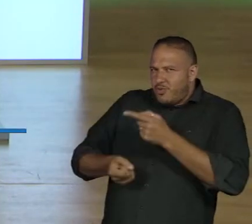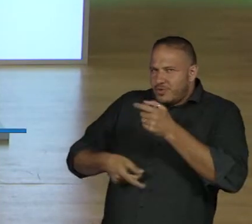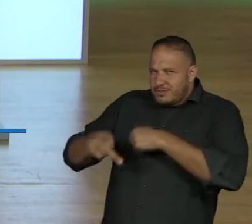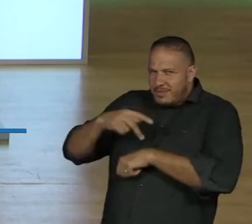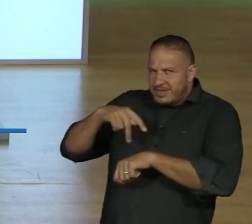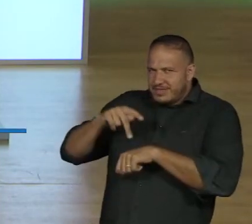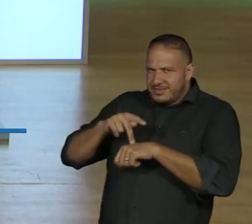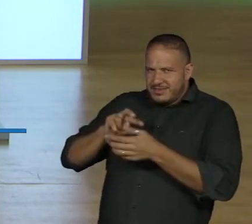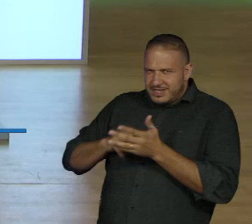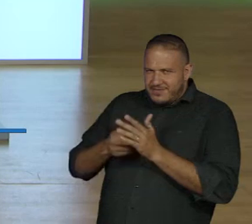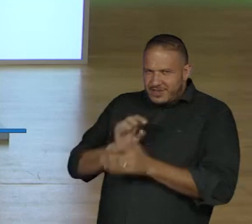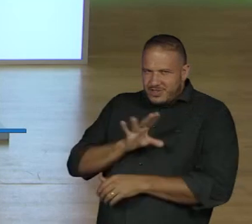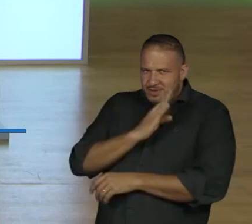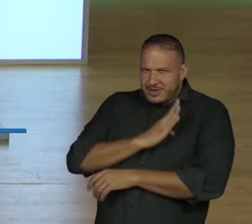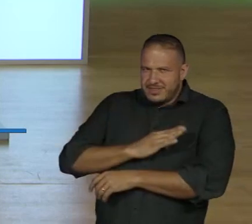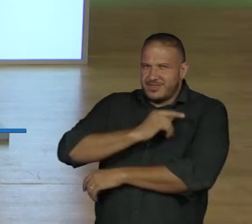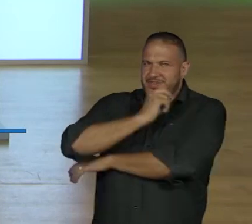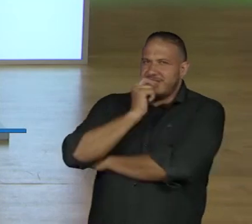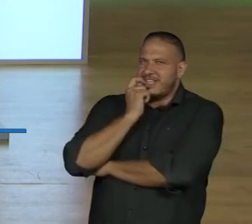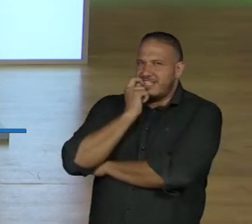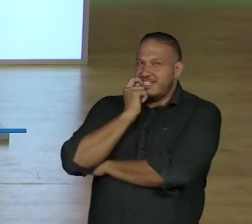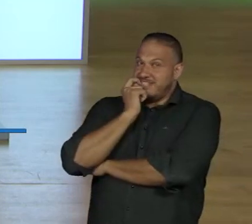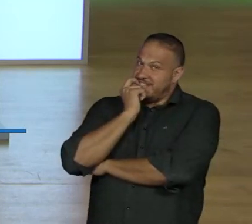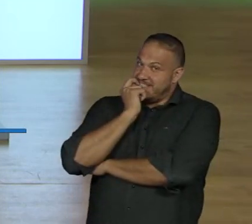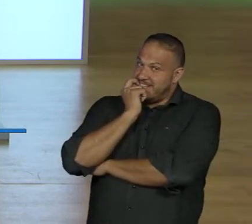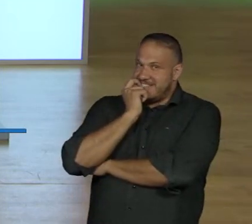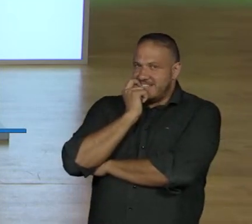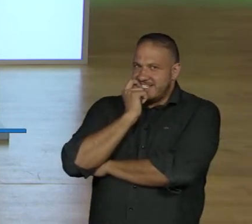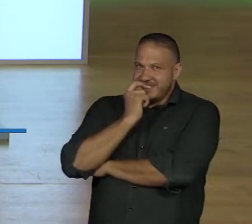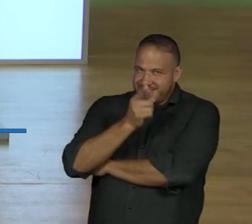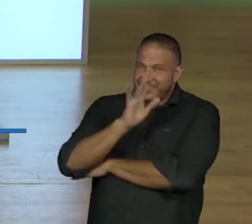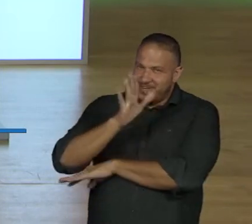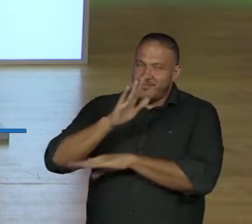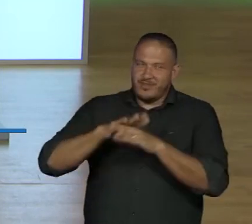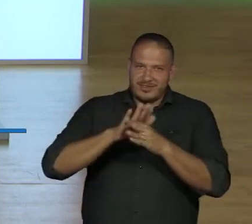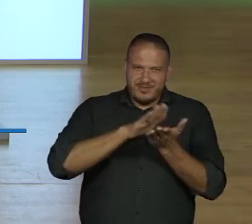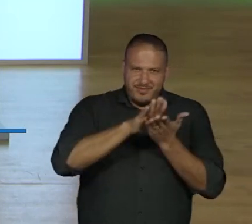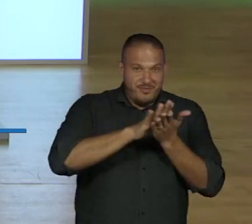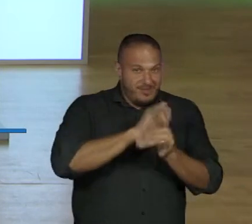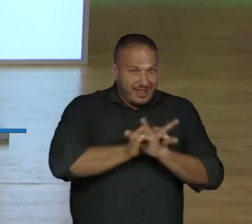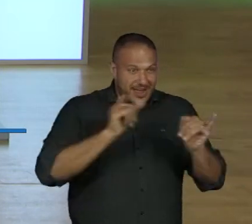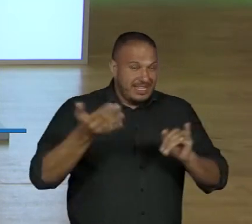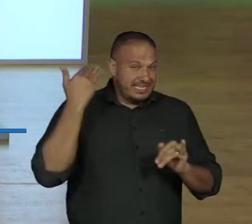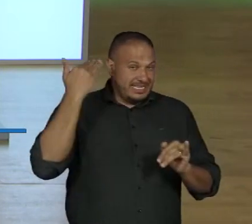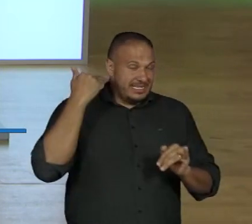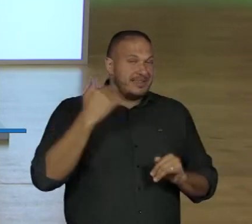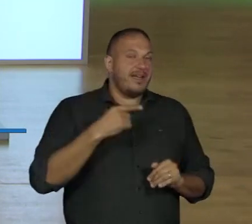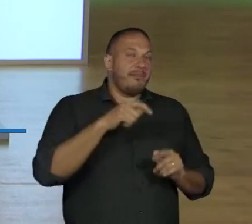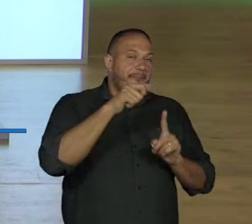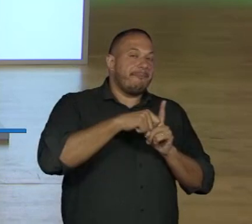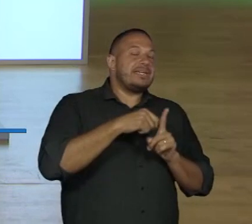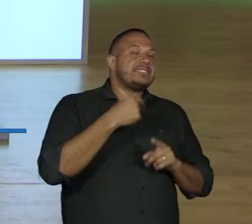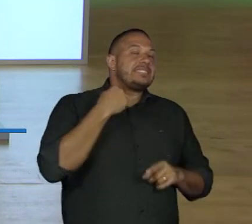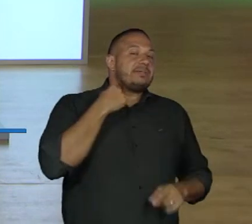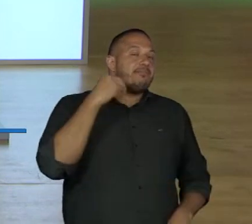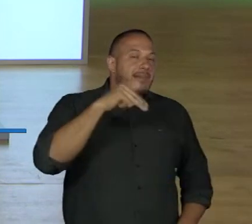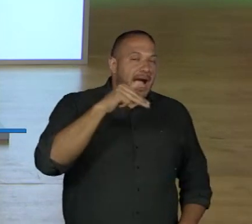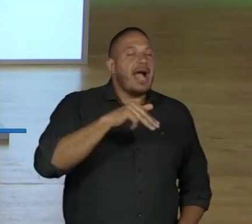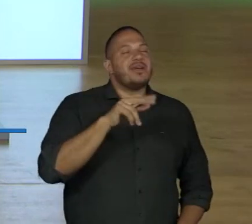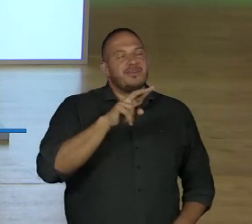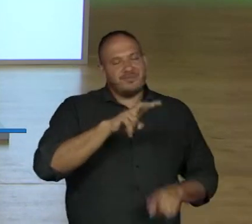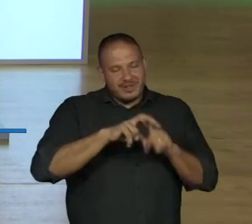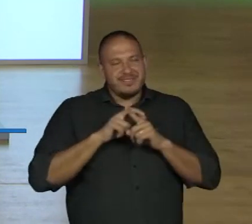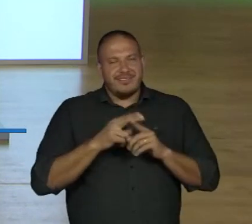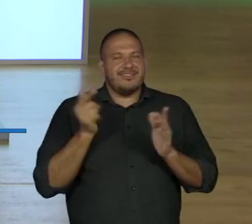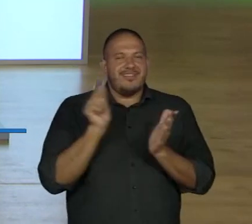hein? Sim, essa notícia aí, ela foi publicada em maio, por isso que ela está presente no Caderno